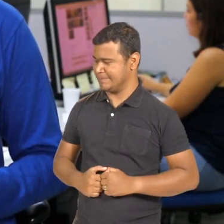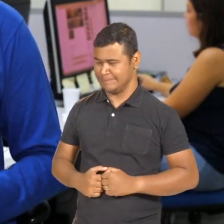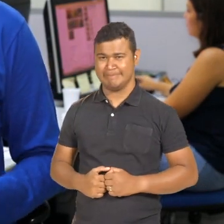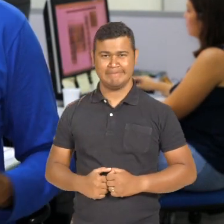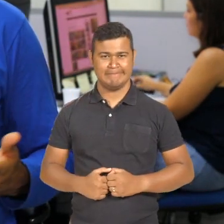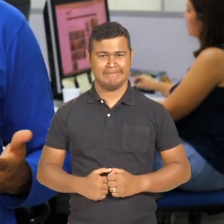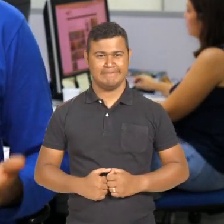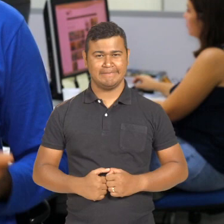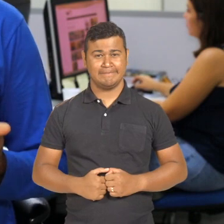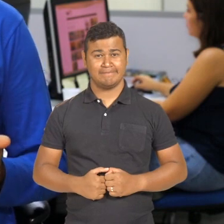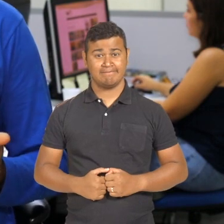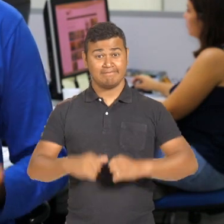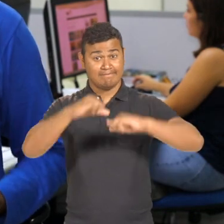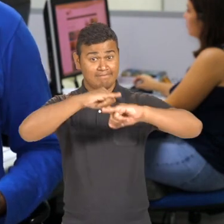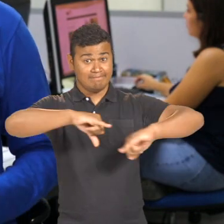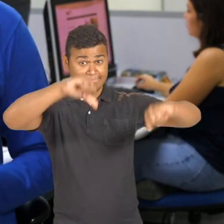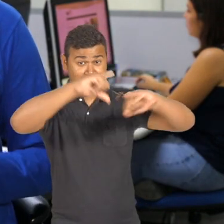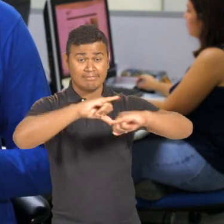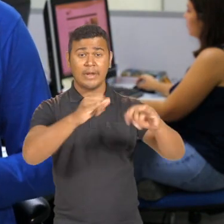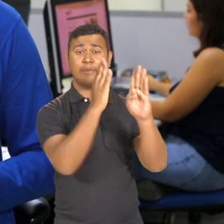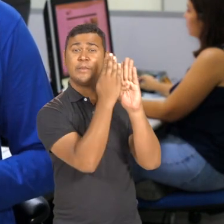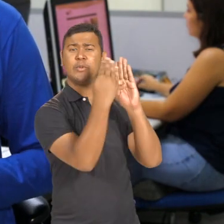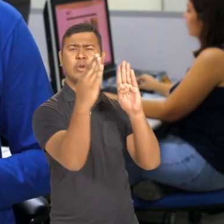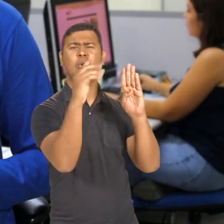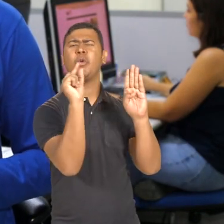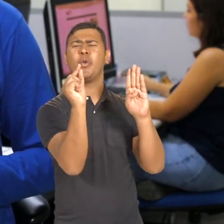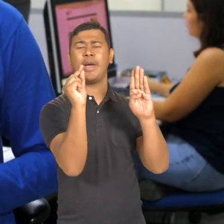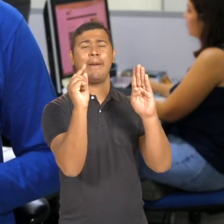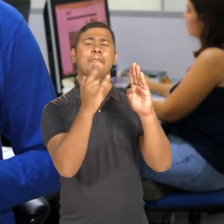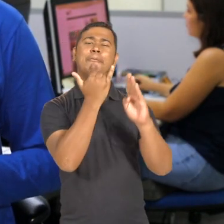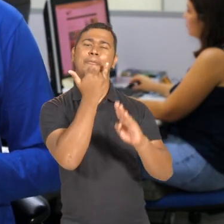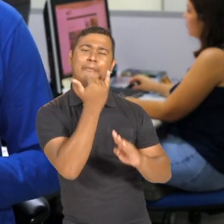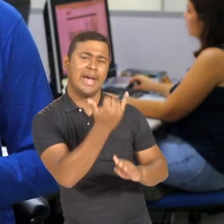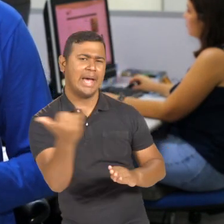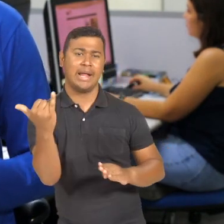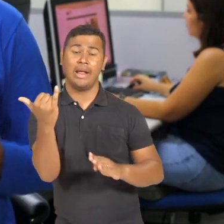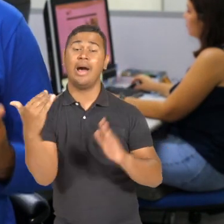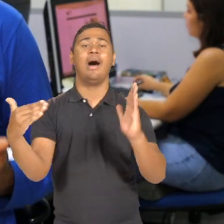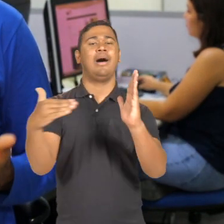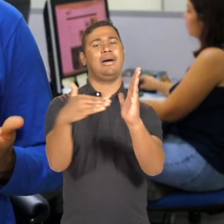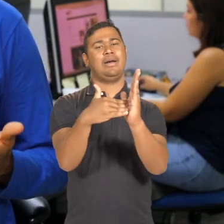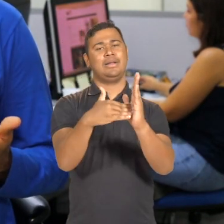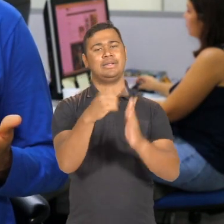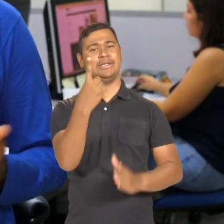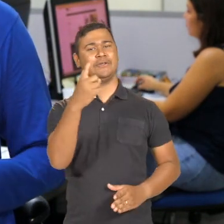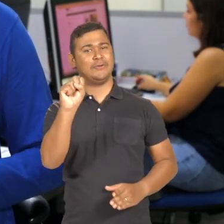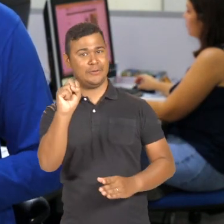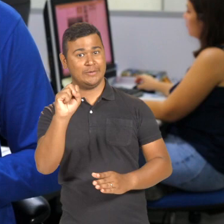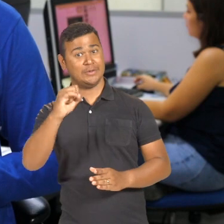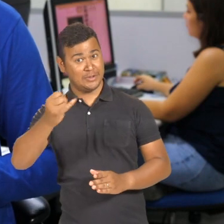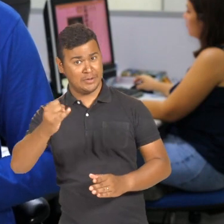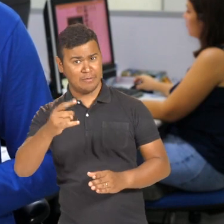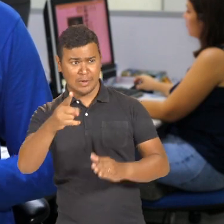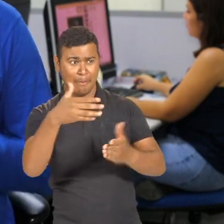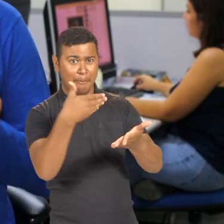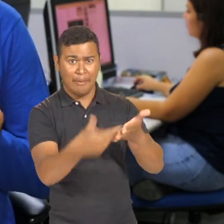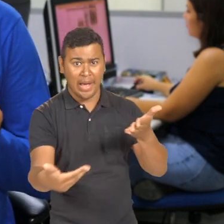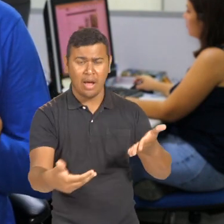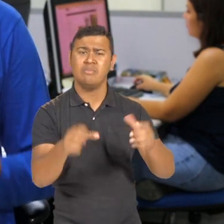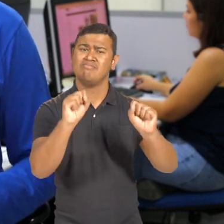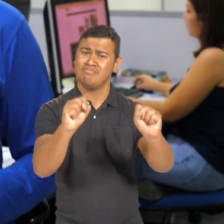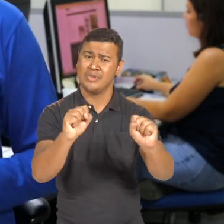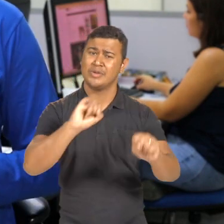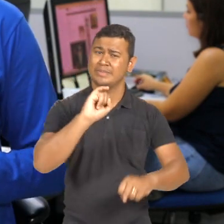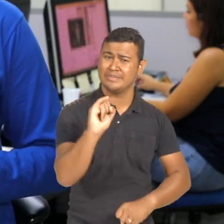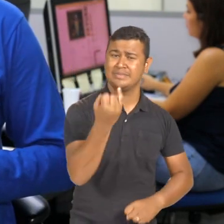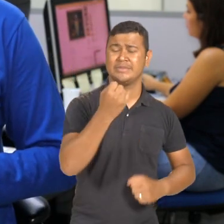portais.univasf.edu.br. A campanha Perdão da Biblioteca foi prorrogada até o dia 18 de janeiro. Se você perdeu o prazo, aproveite! Só para